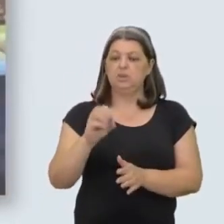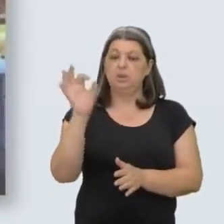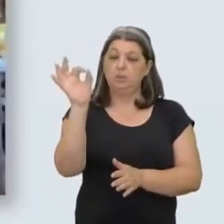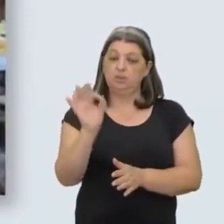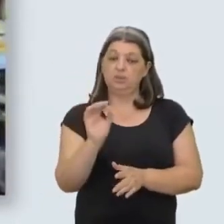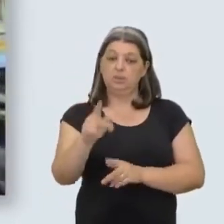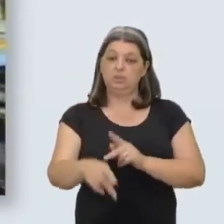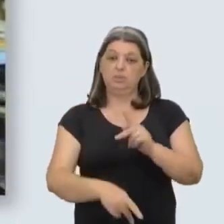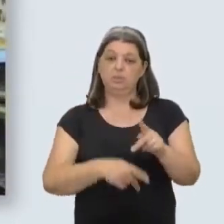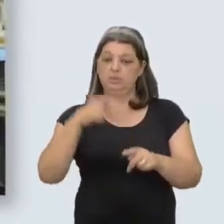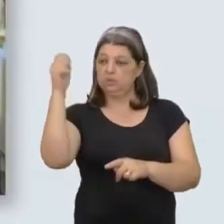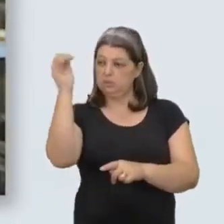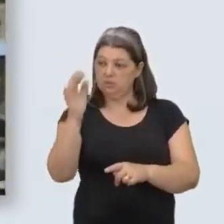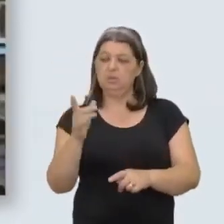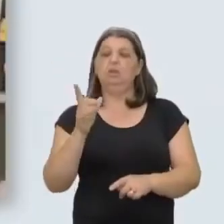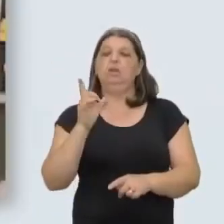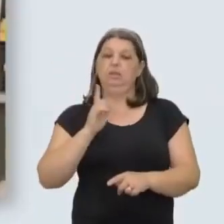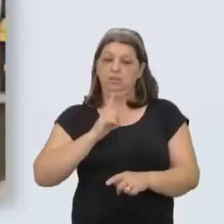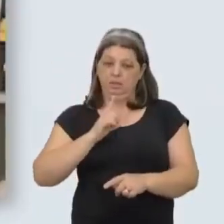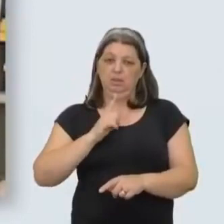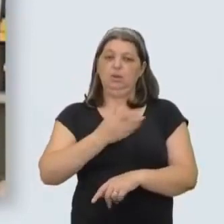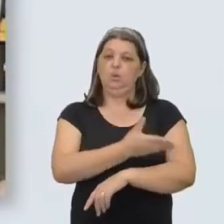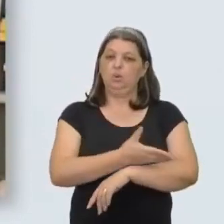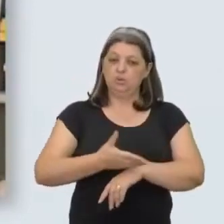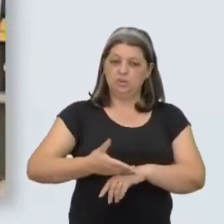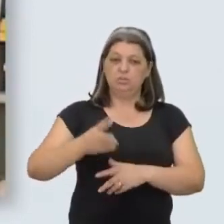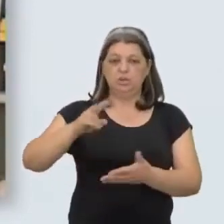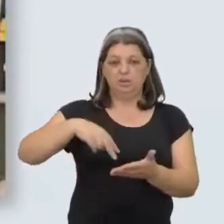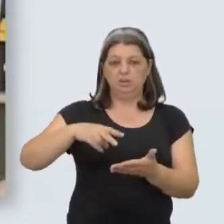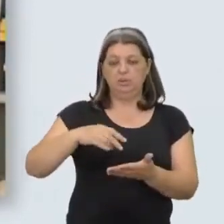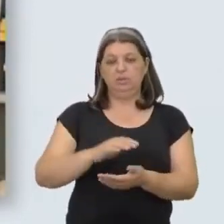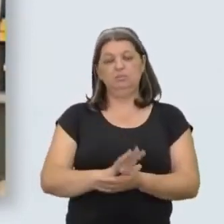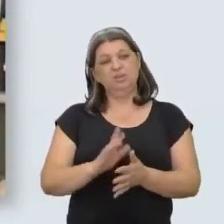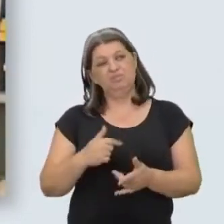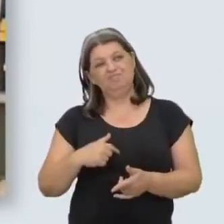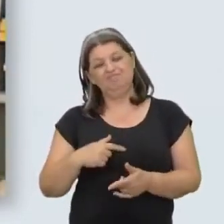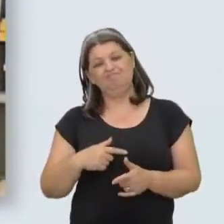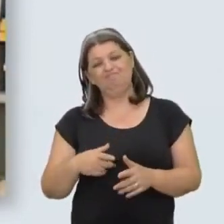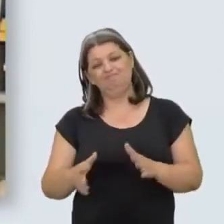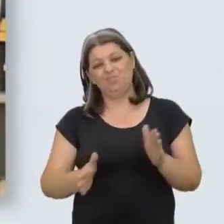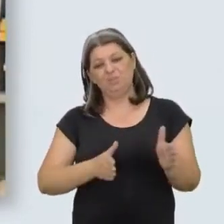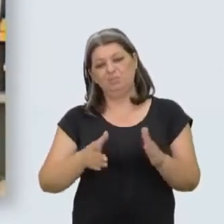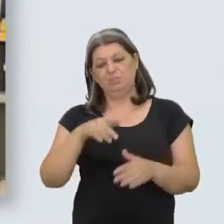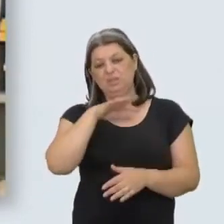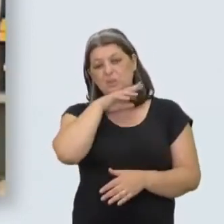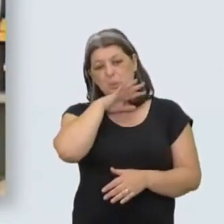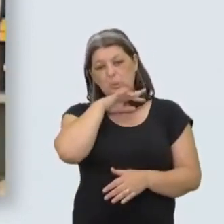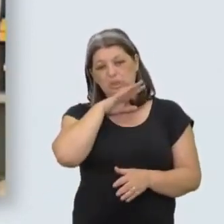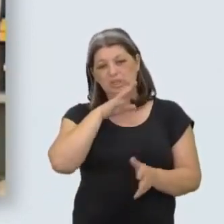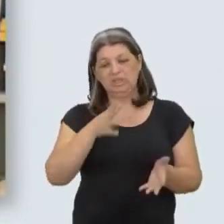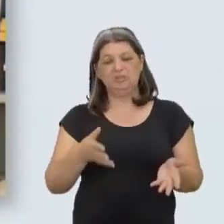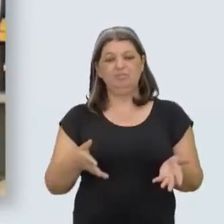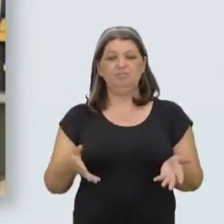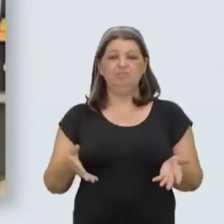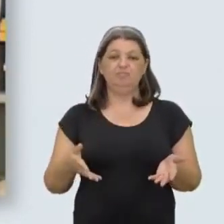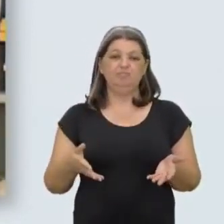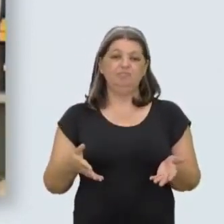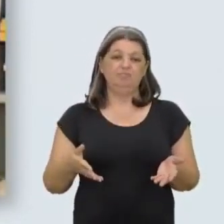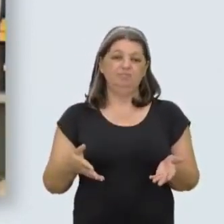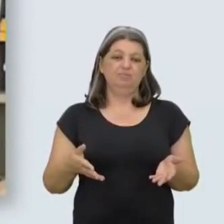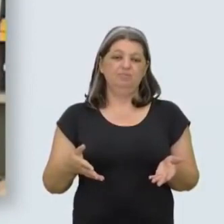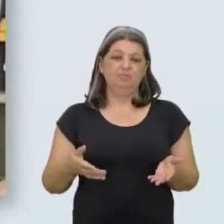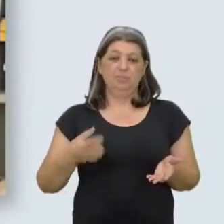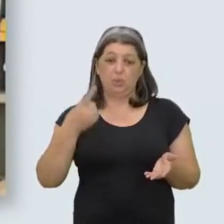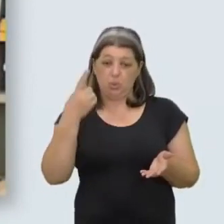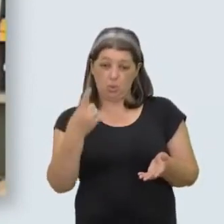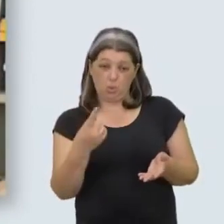população brasileira tem o hábito da leitura. É uma média ruim, né? Porque isso equivale a uma média de um